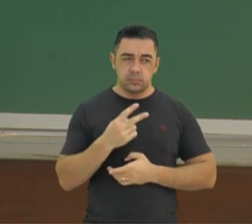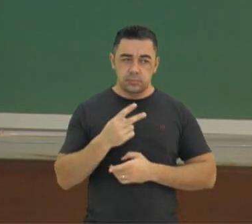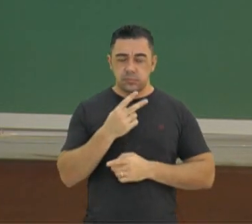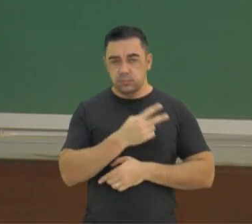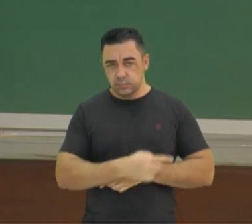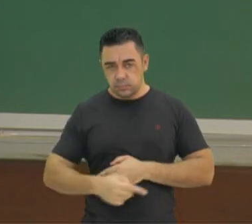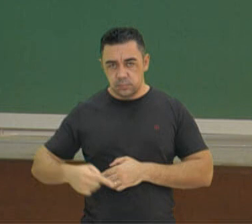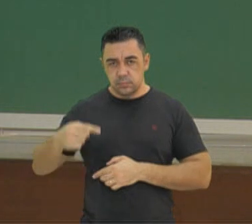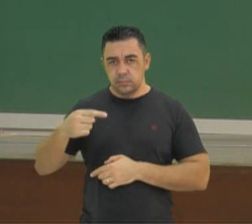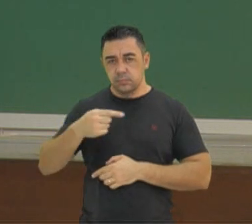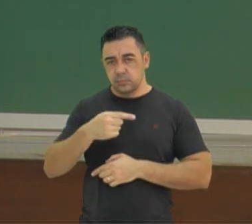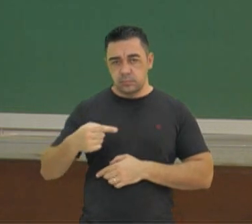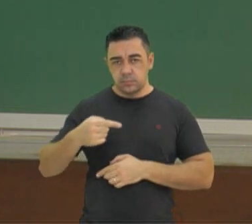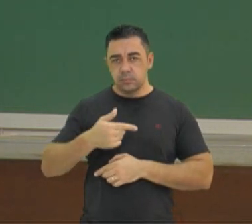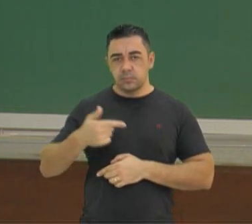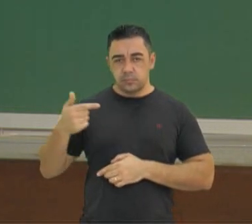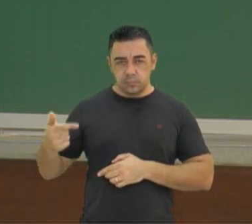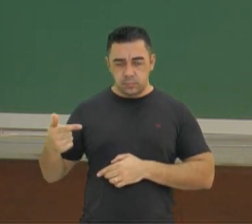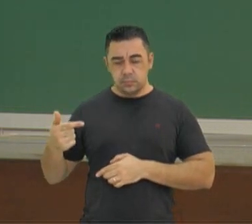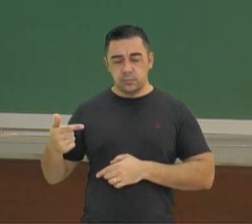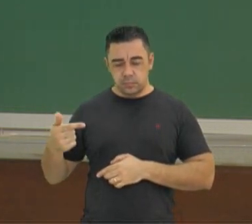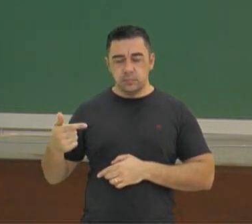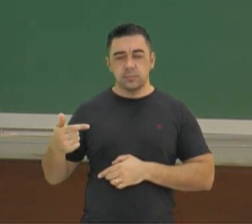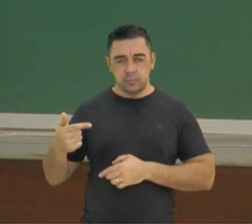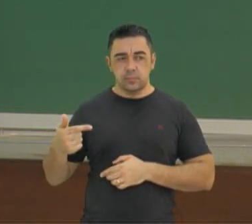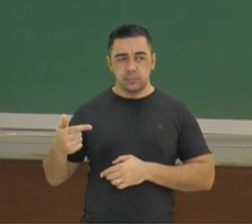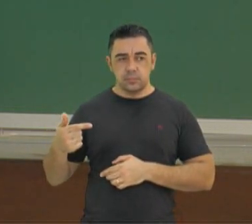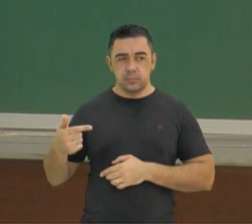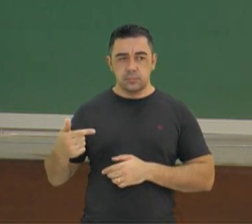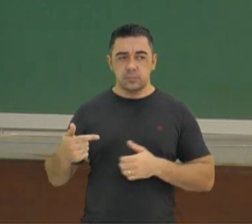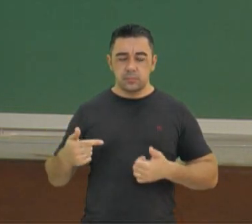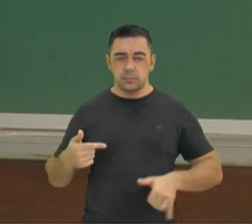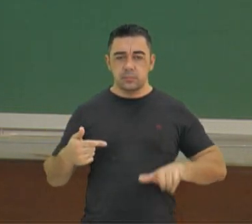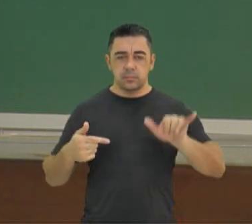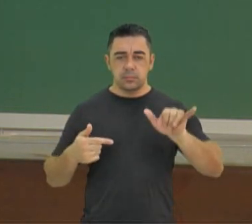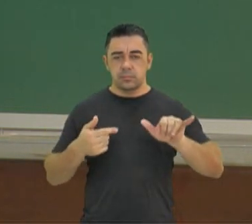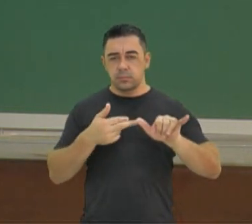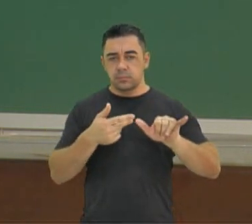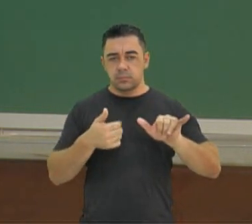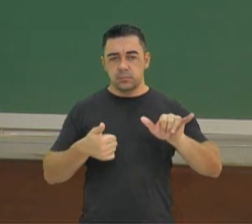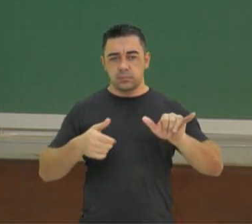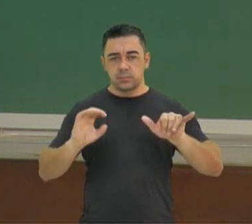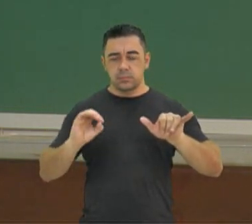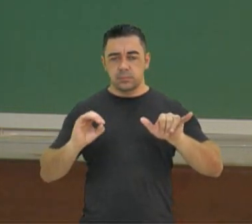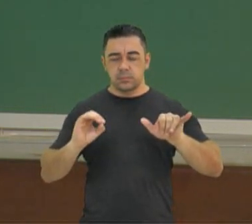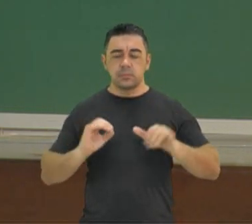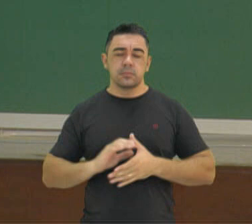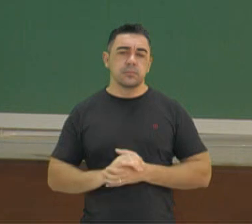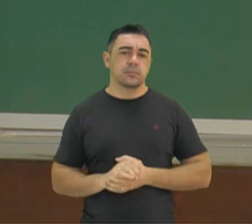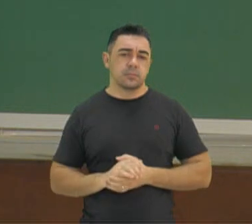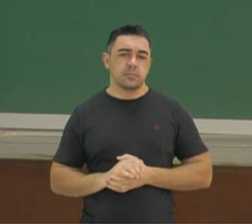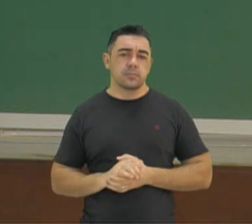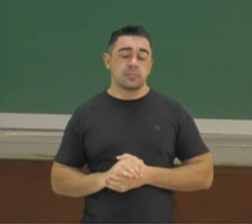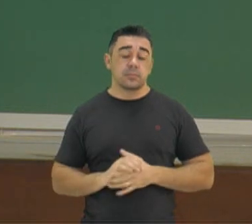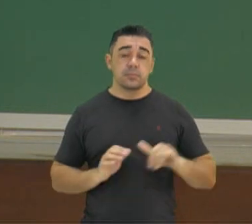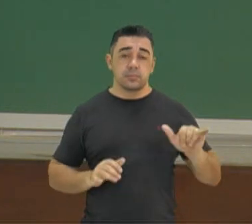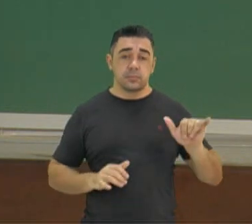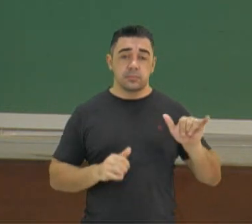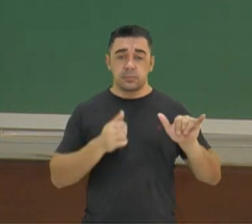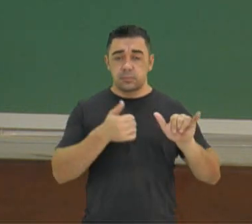mais, passou menos, né? Para o outro lado igual. 32 menos 22 igual a 10. Então tenho que o